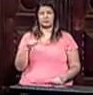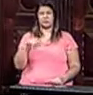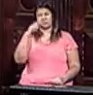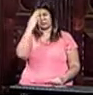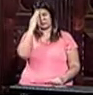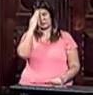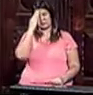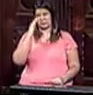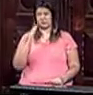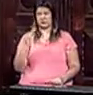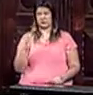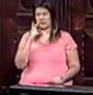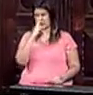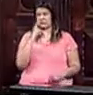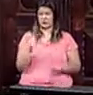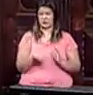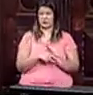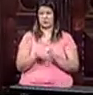que fica como está.